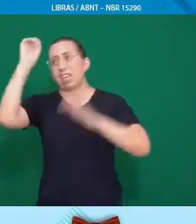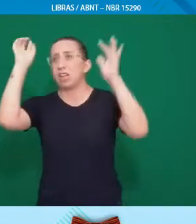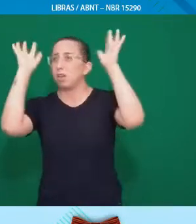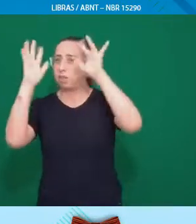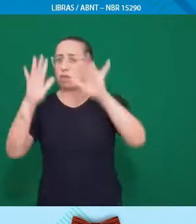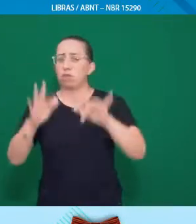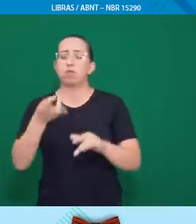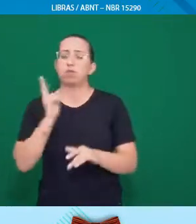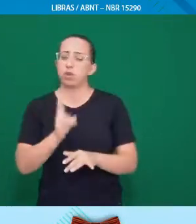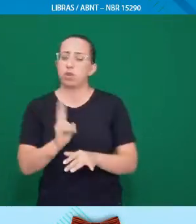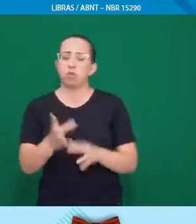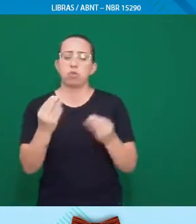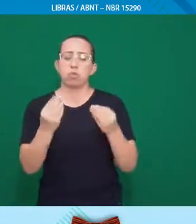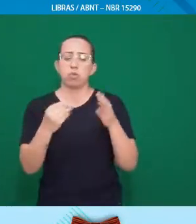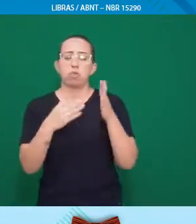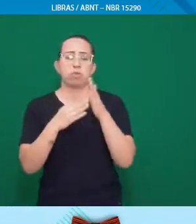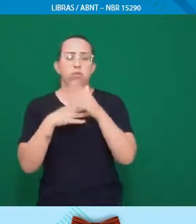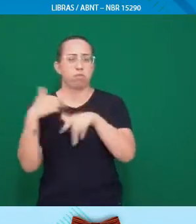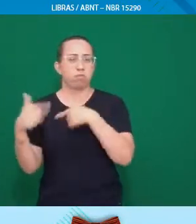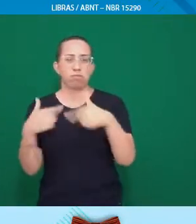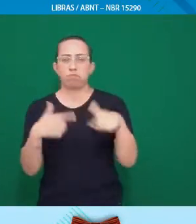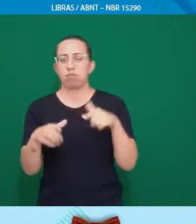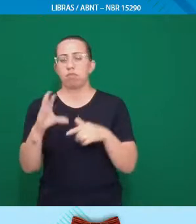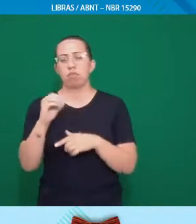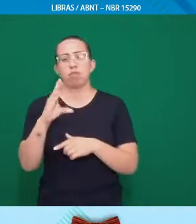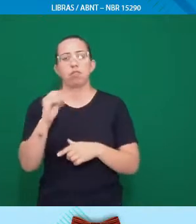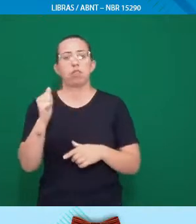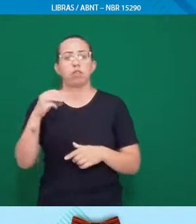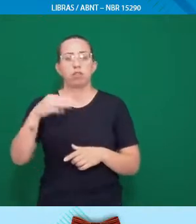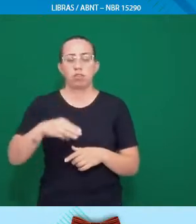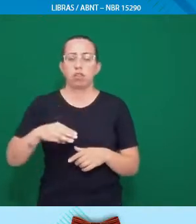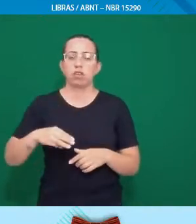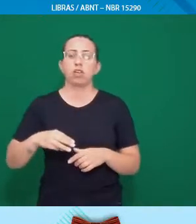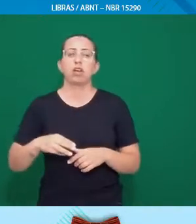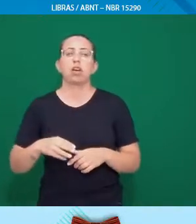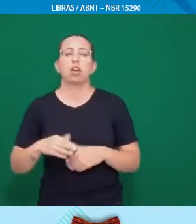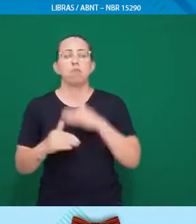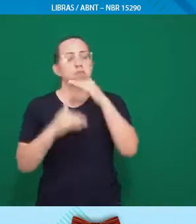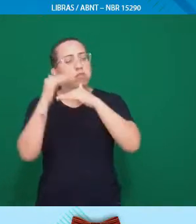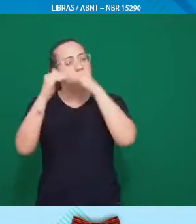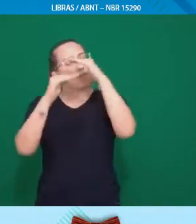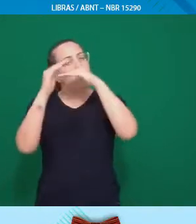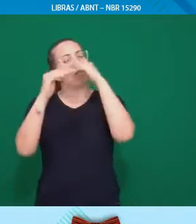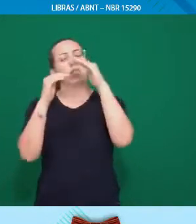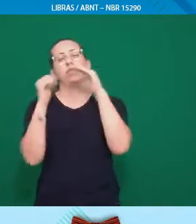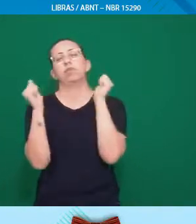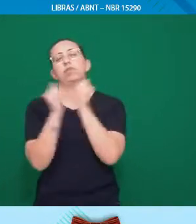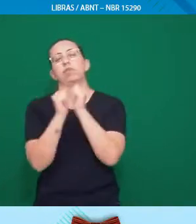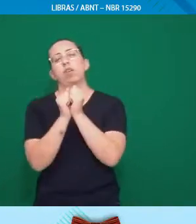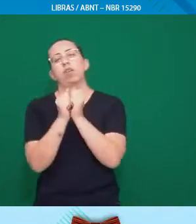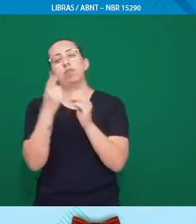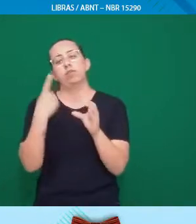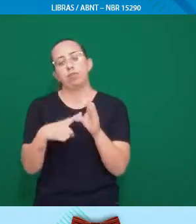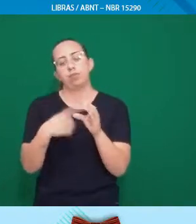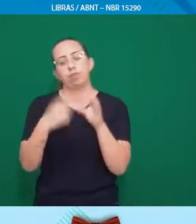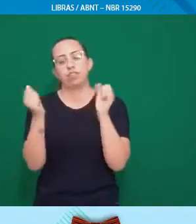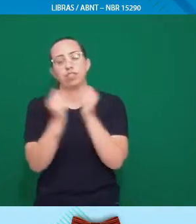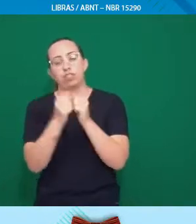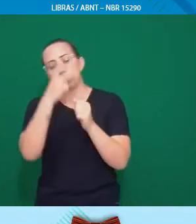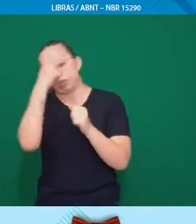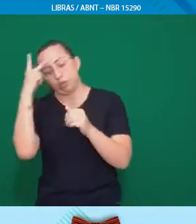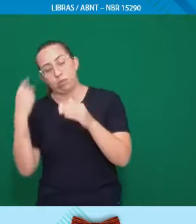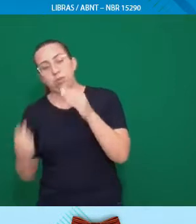continue te abençoando por muitos anos e que a colocando cada vez mais bolo a junto com os